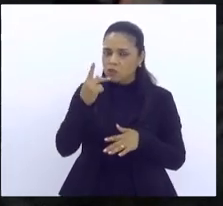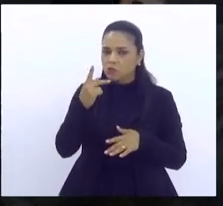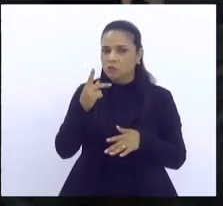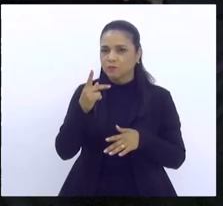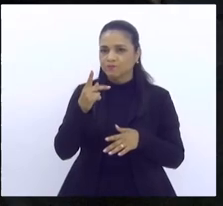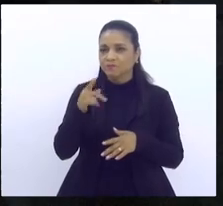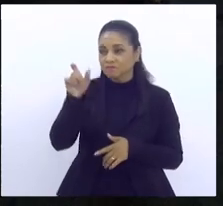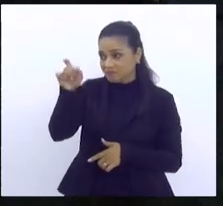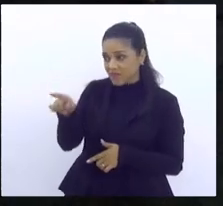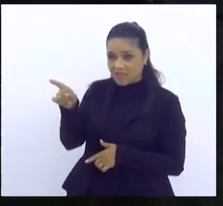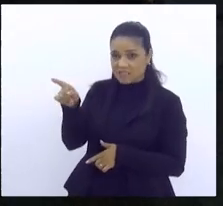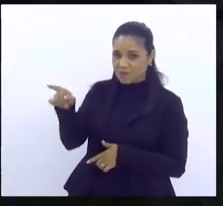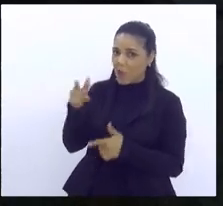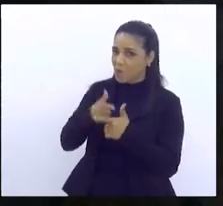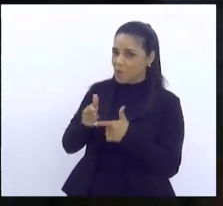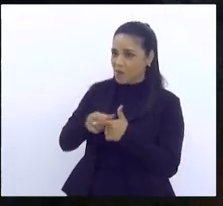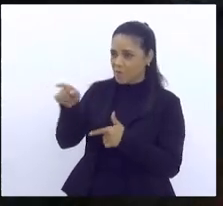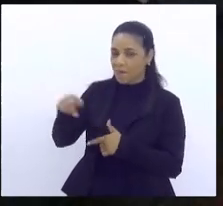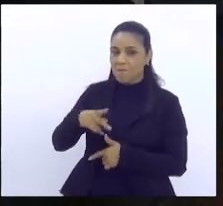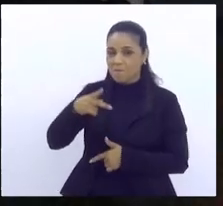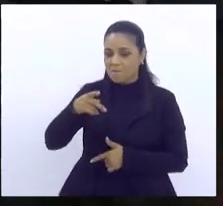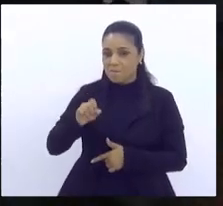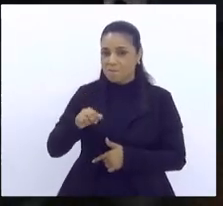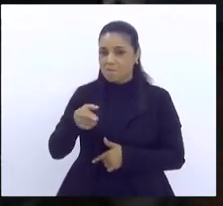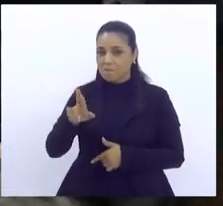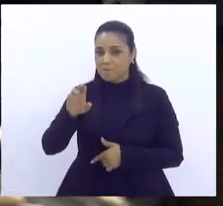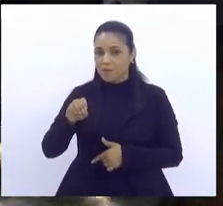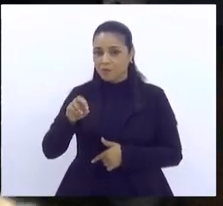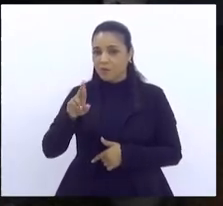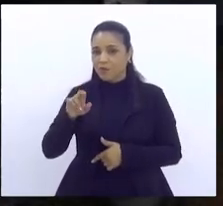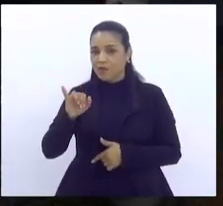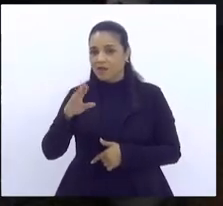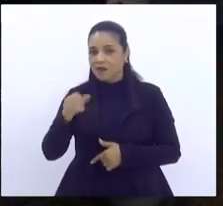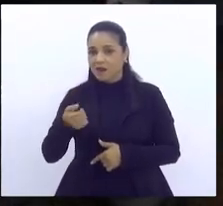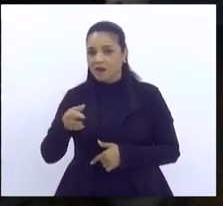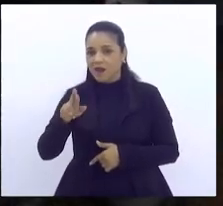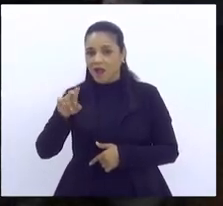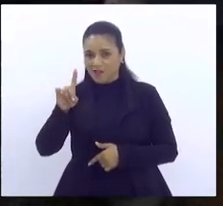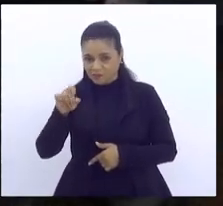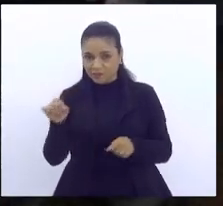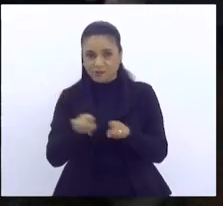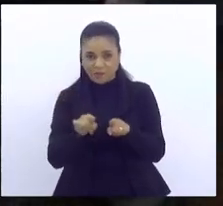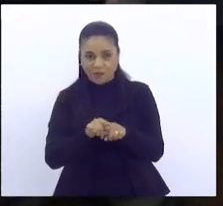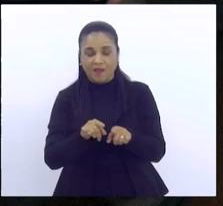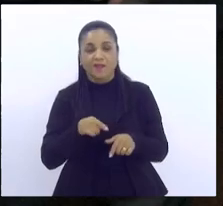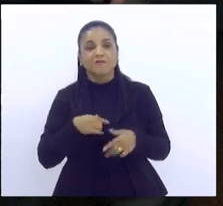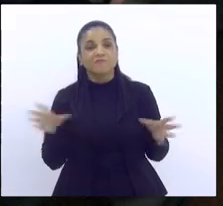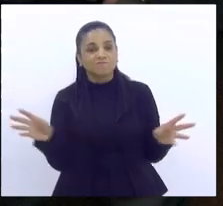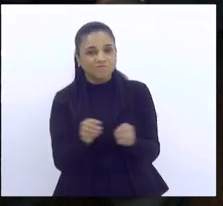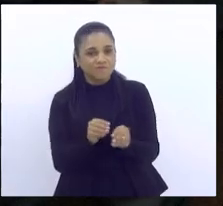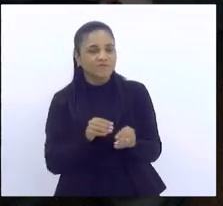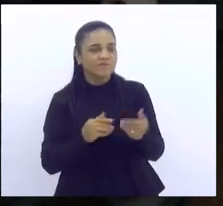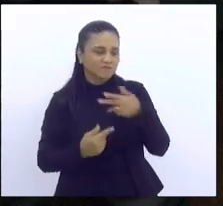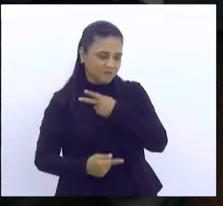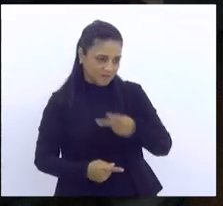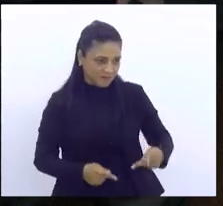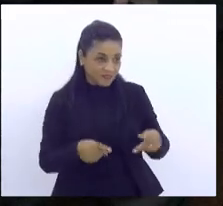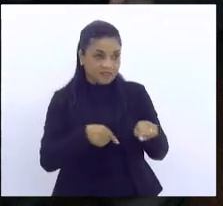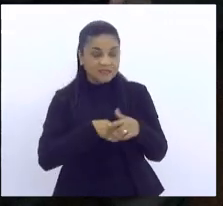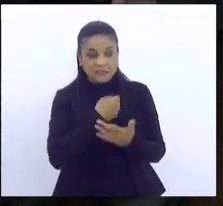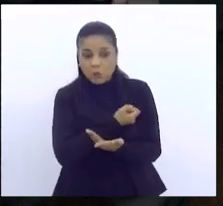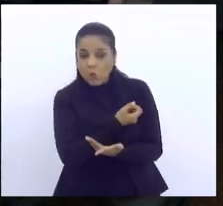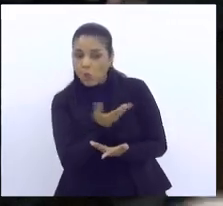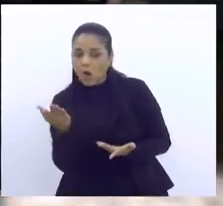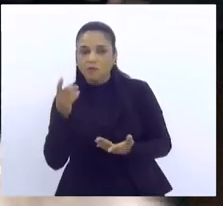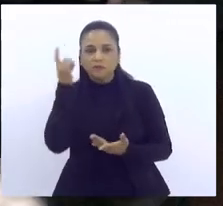aqui que passou problema também, ó. Pedro Ricardo também. Para concluir, por favor, Dino. Concluindo, senhor presidente, se nós formos enumerarmos